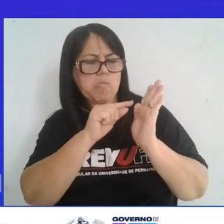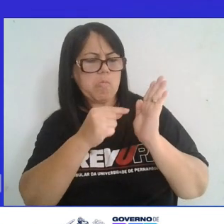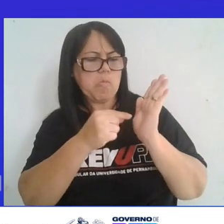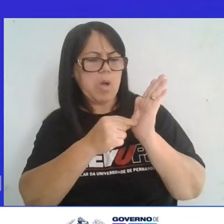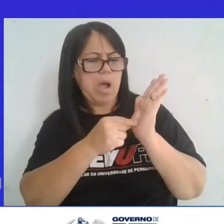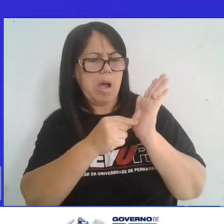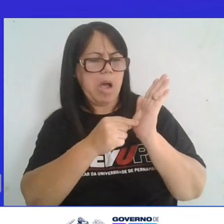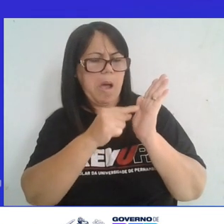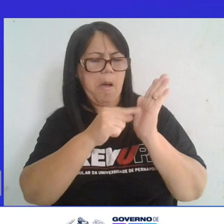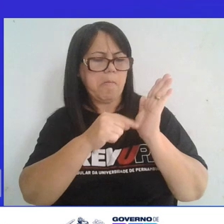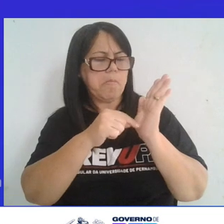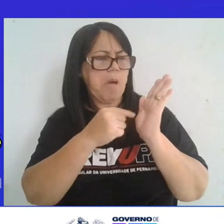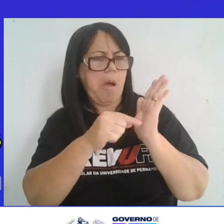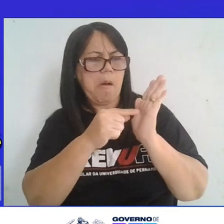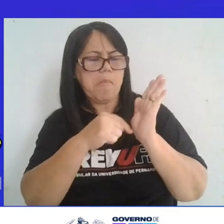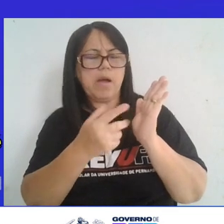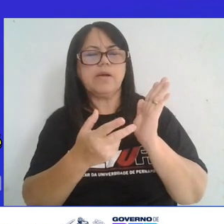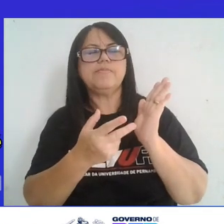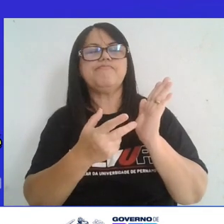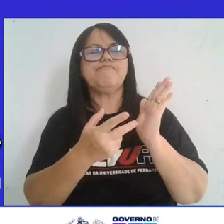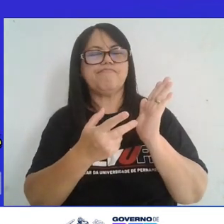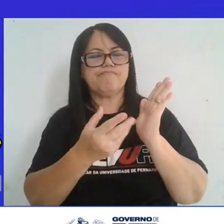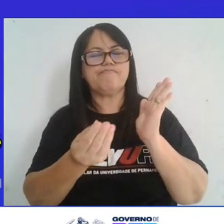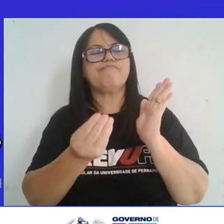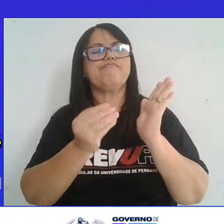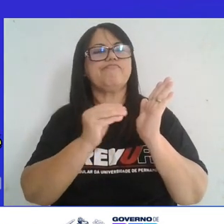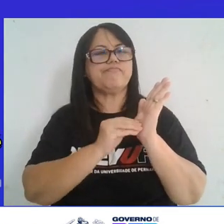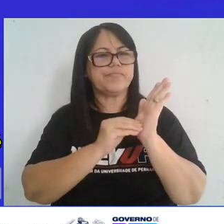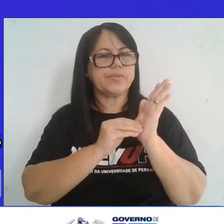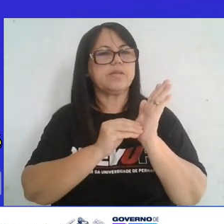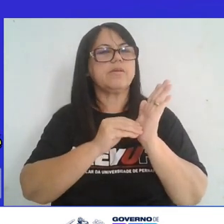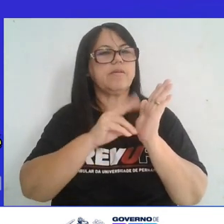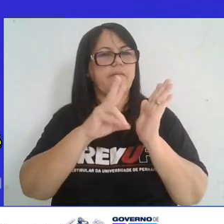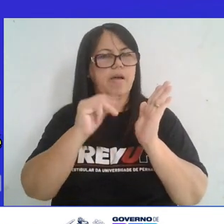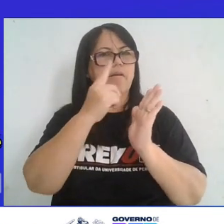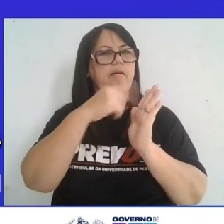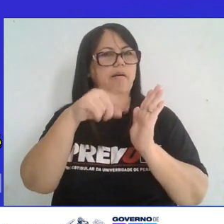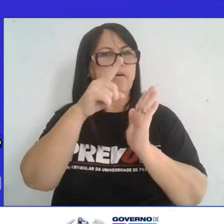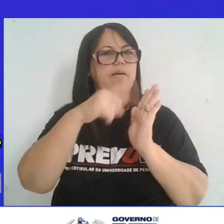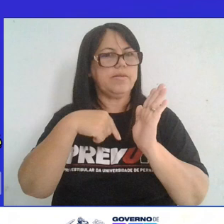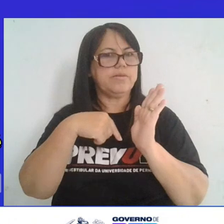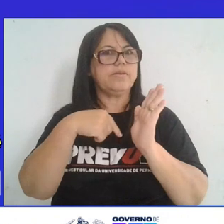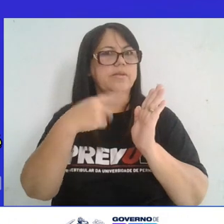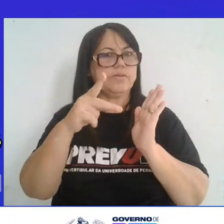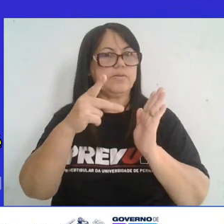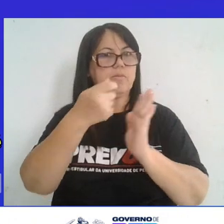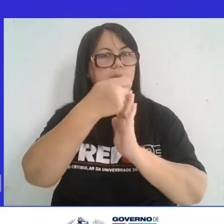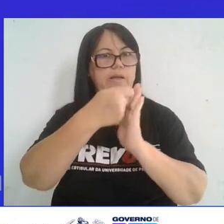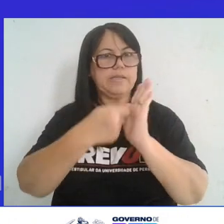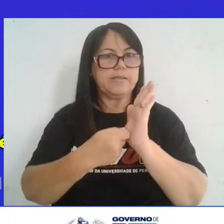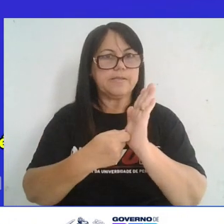interrogação fora do contexto da temática, isso tudo leva a uma anulação da sua redação,